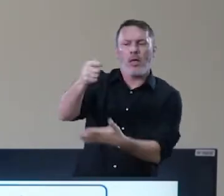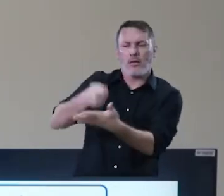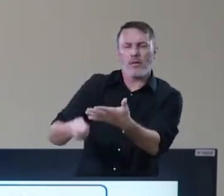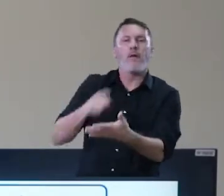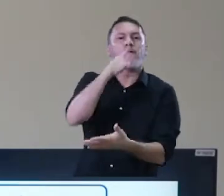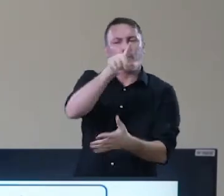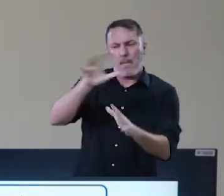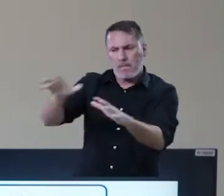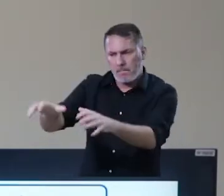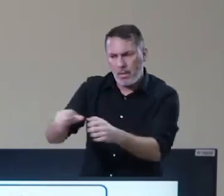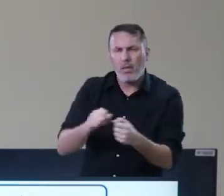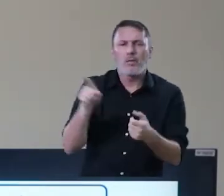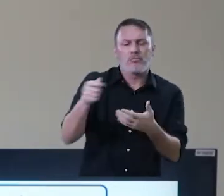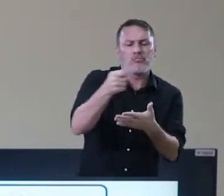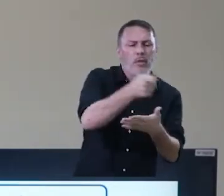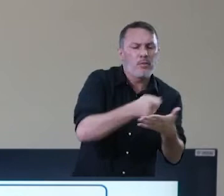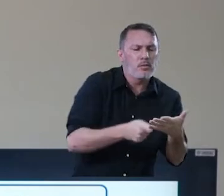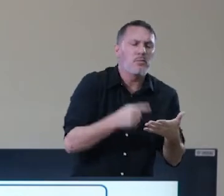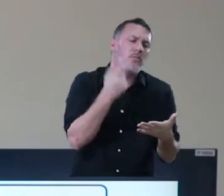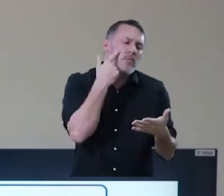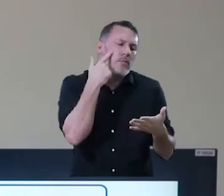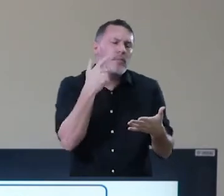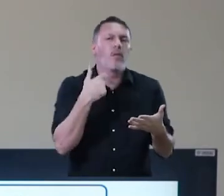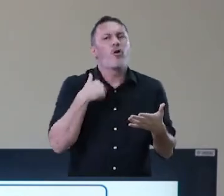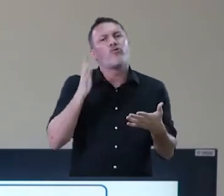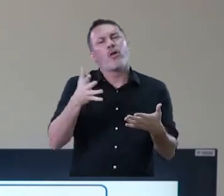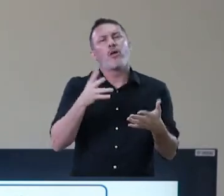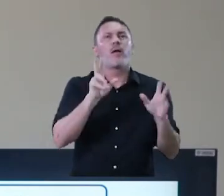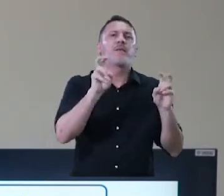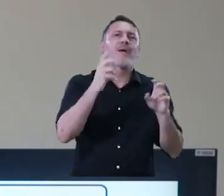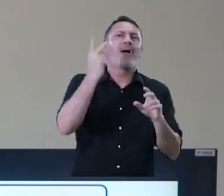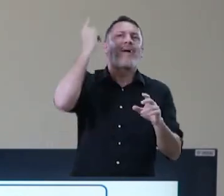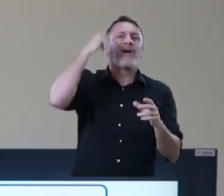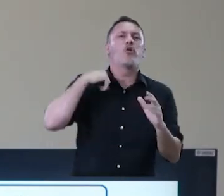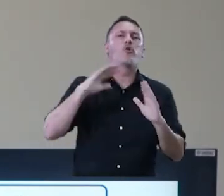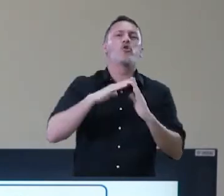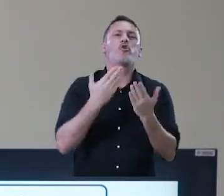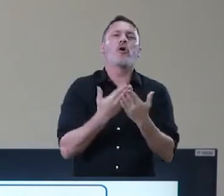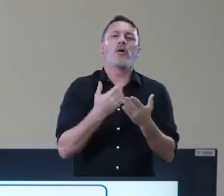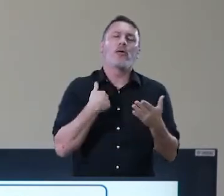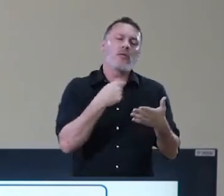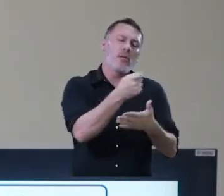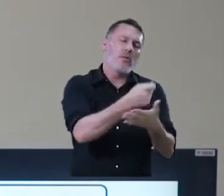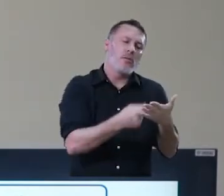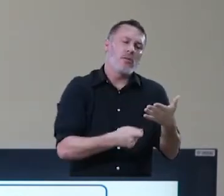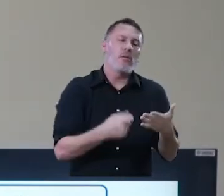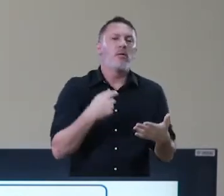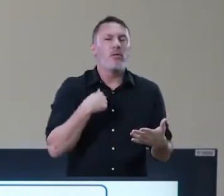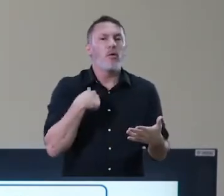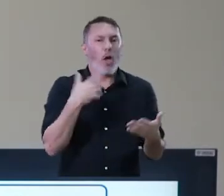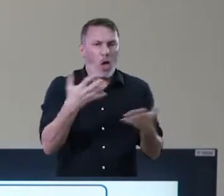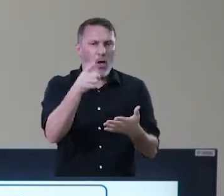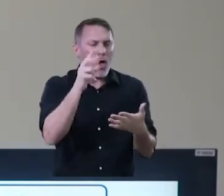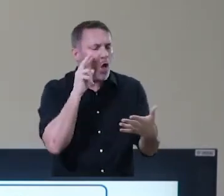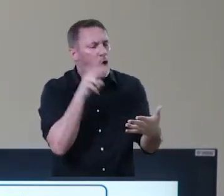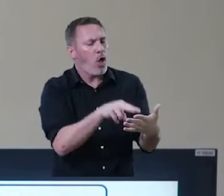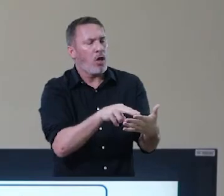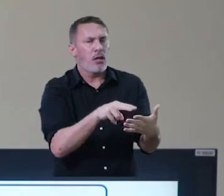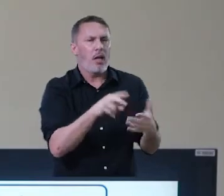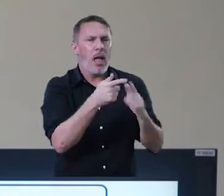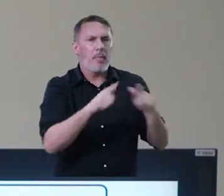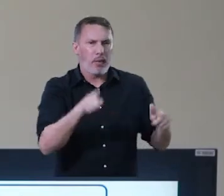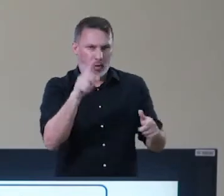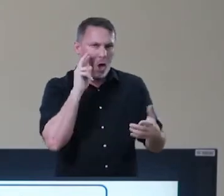essa atividade em casa. Pega a redação X, eu escrevi uma redação na minha escola. Dê uma olhada na parte da